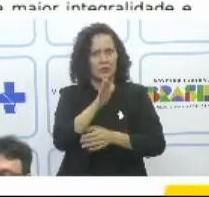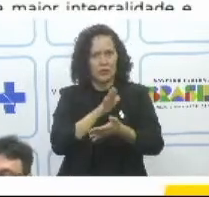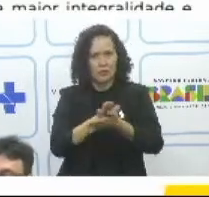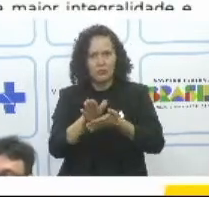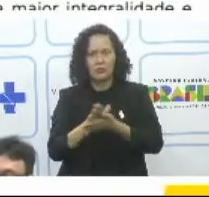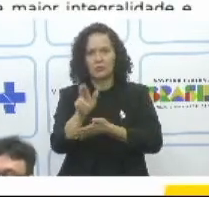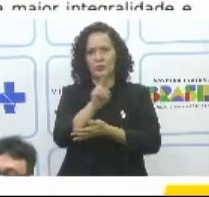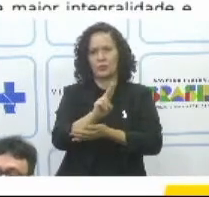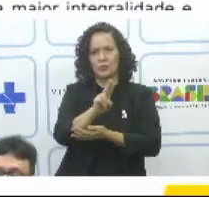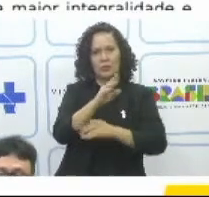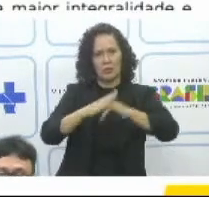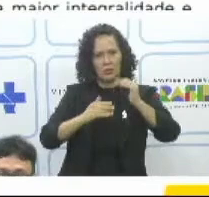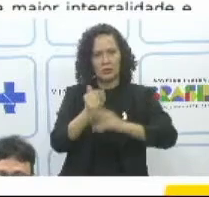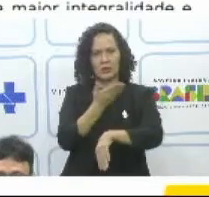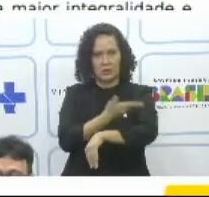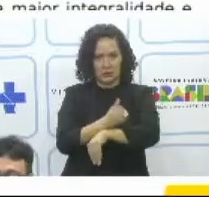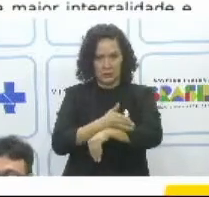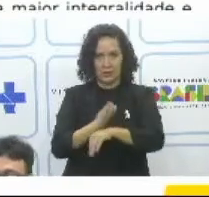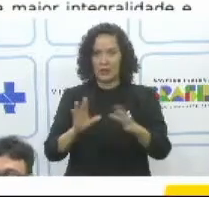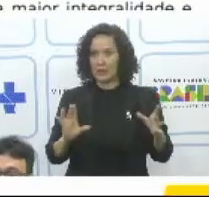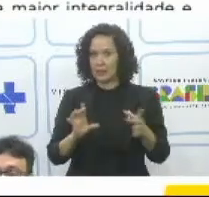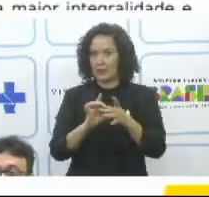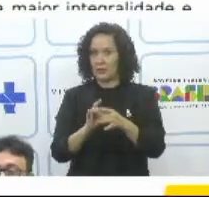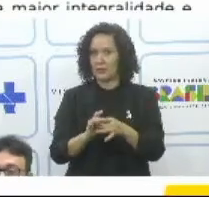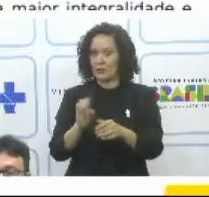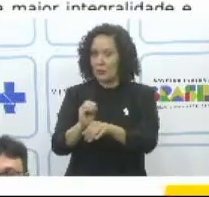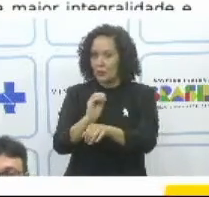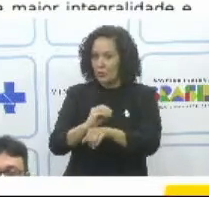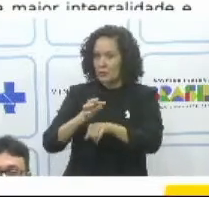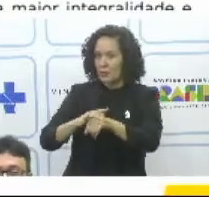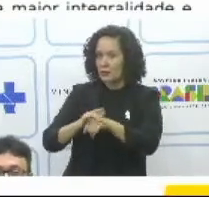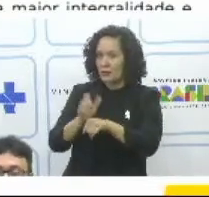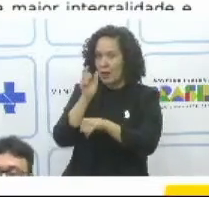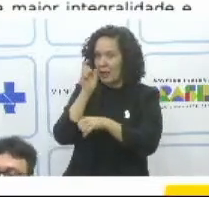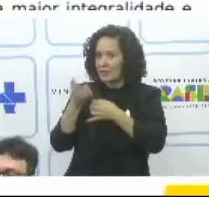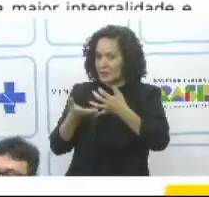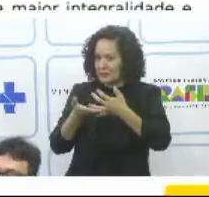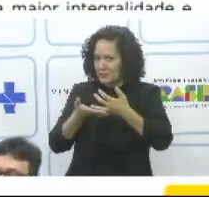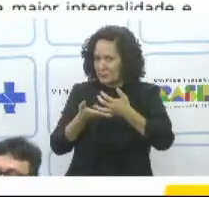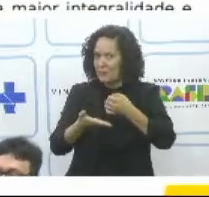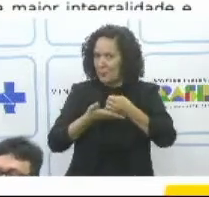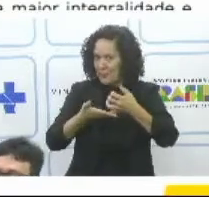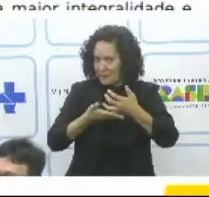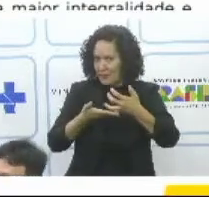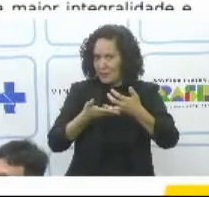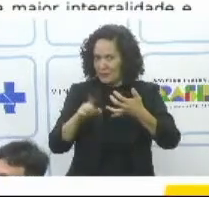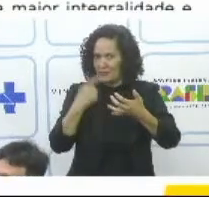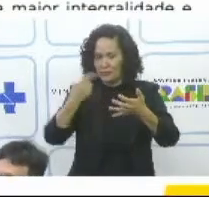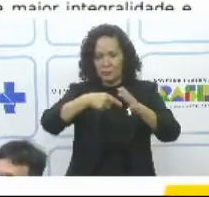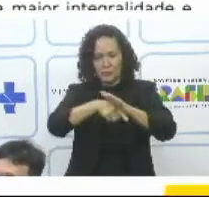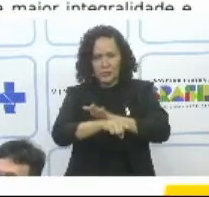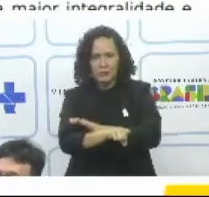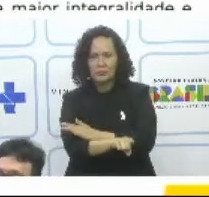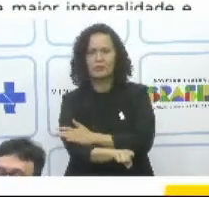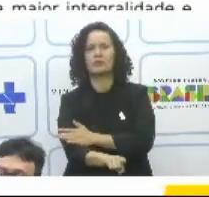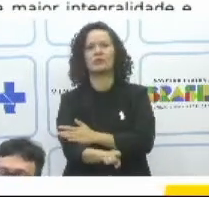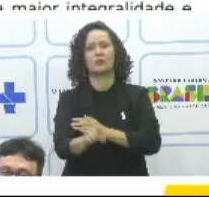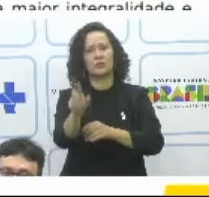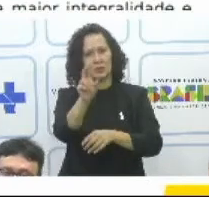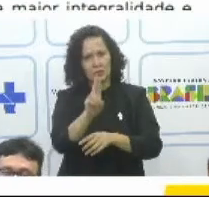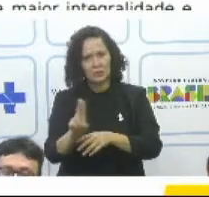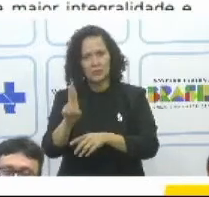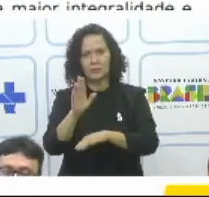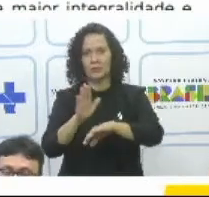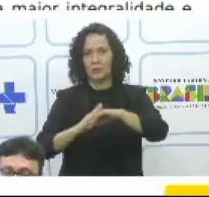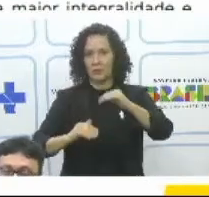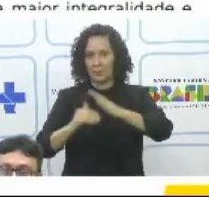práticas integrativas, né, para o cuidado de dor crônica na atenção primária, onde a gente aprofunda, né, a utilização de